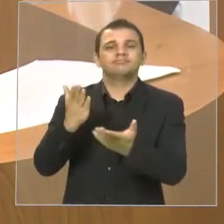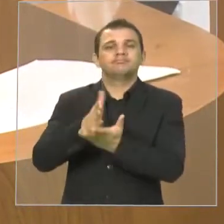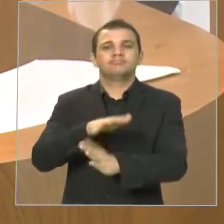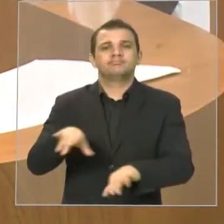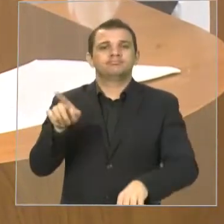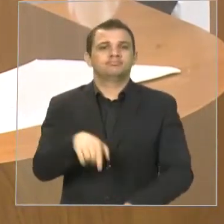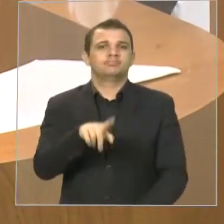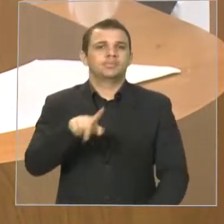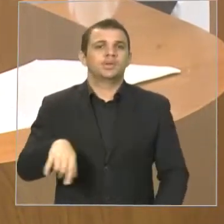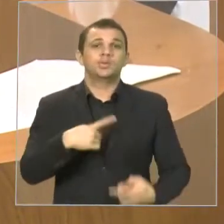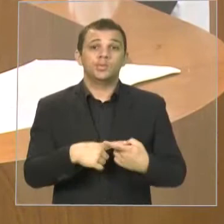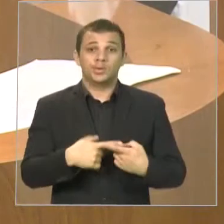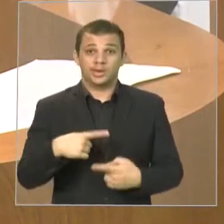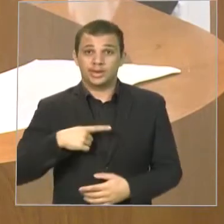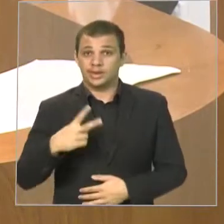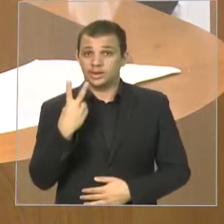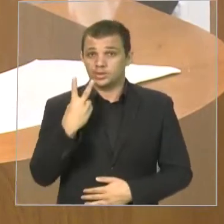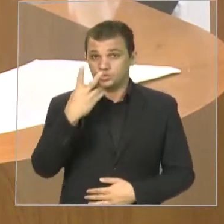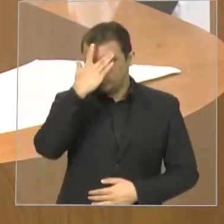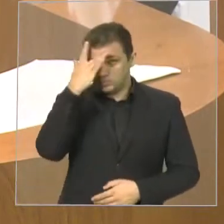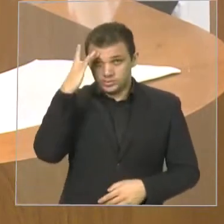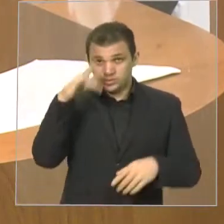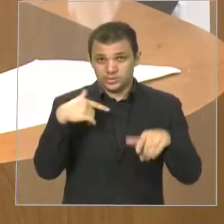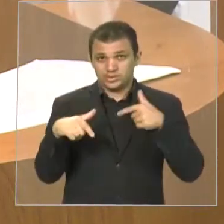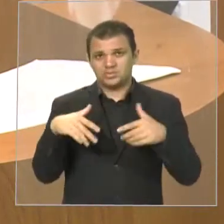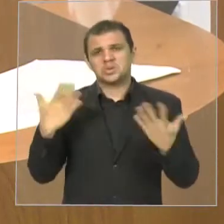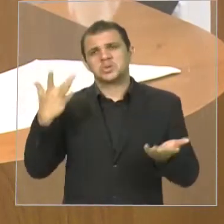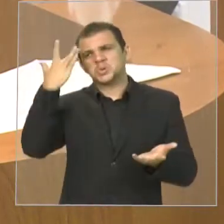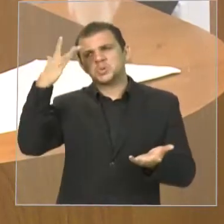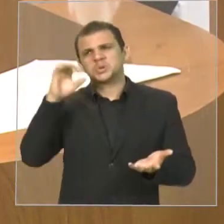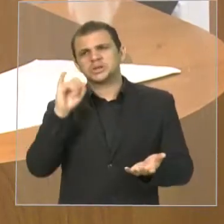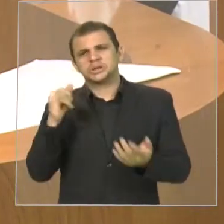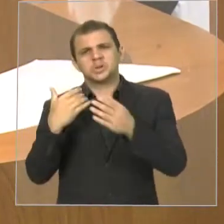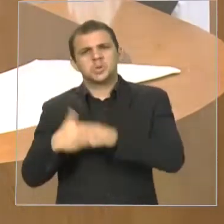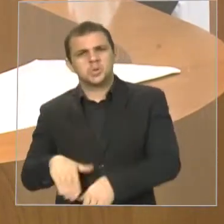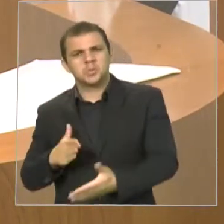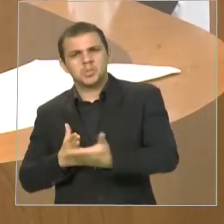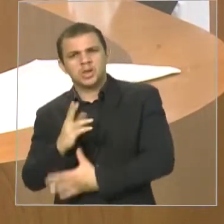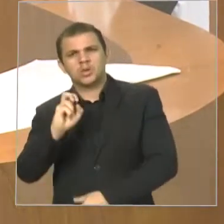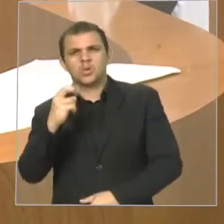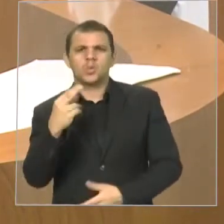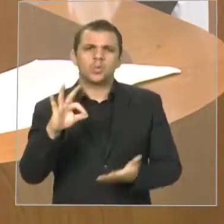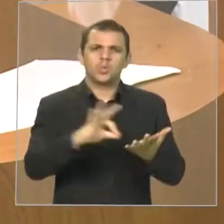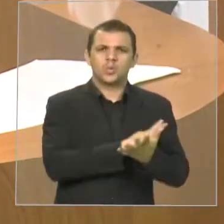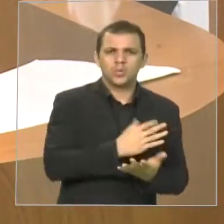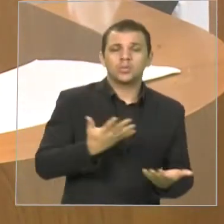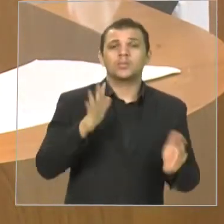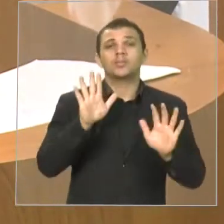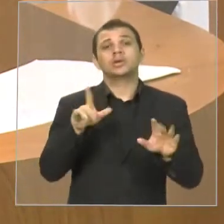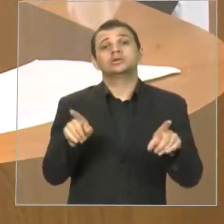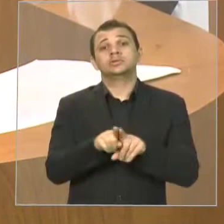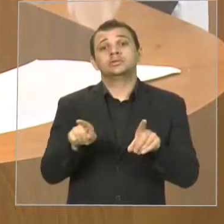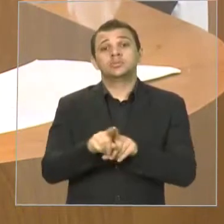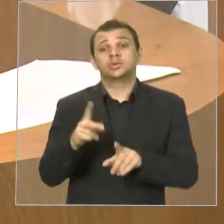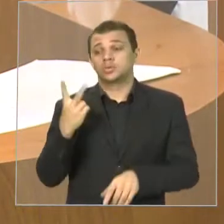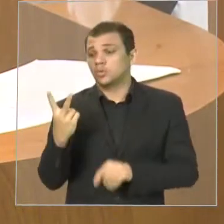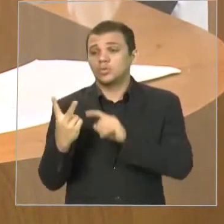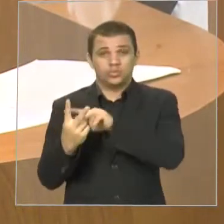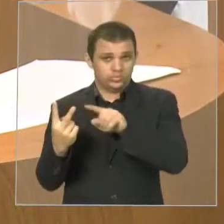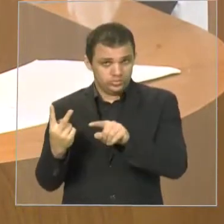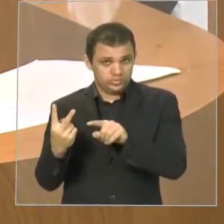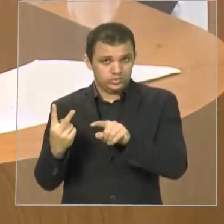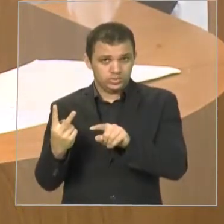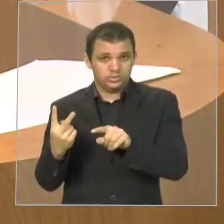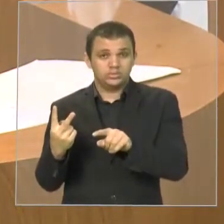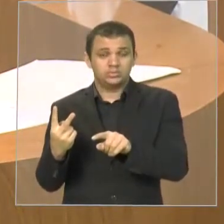servidores, não sei se são servidores, são contratados, mas dois outros absurdos. Tem duas pessoas,